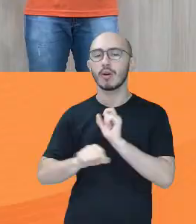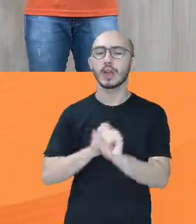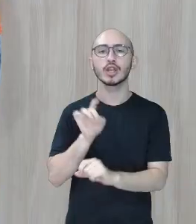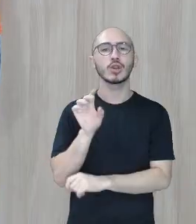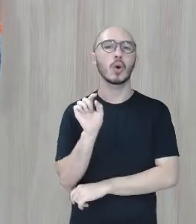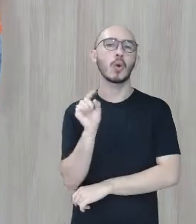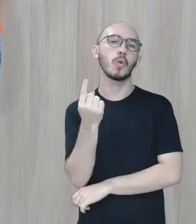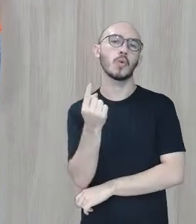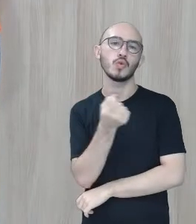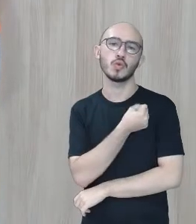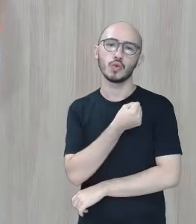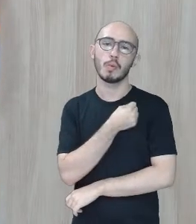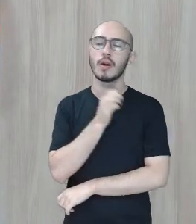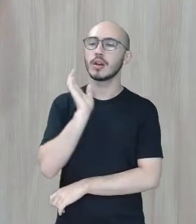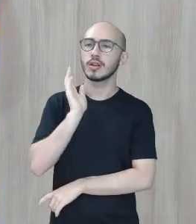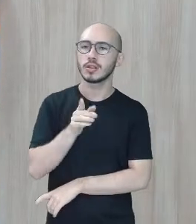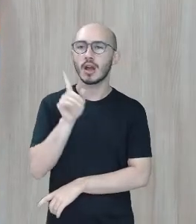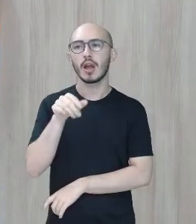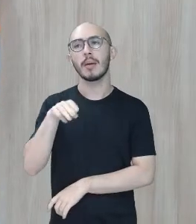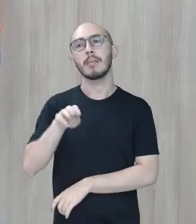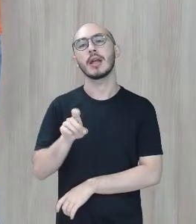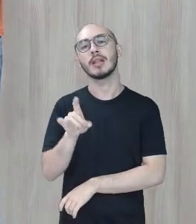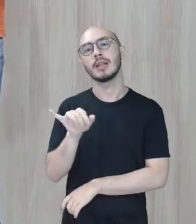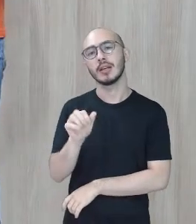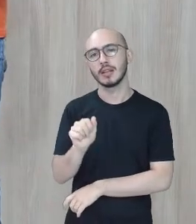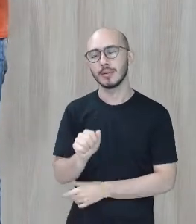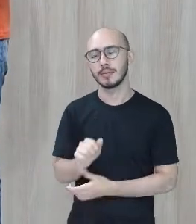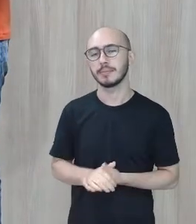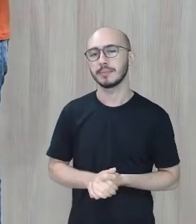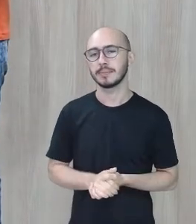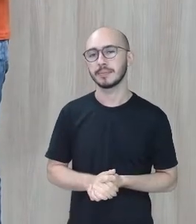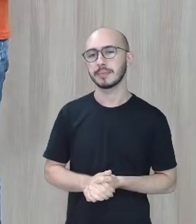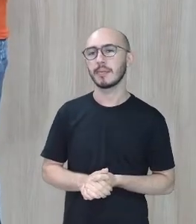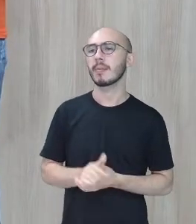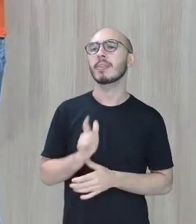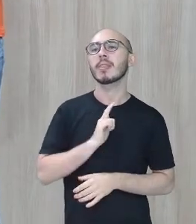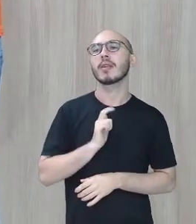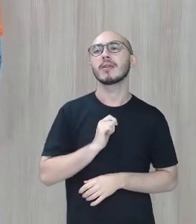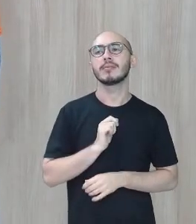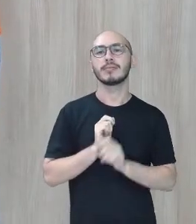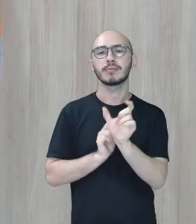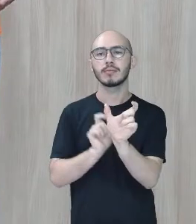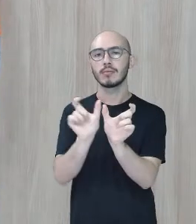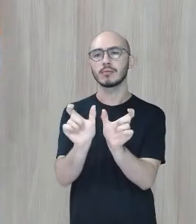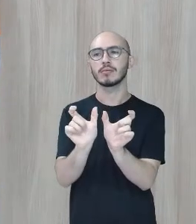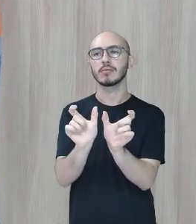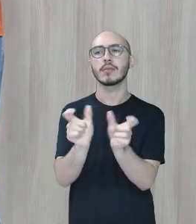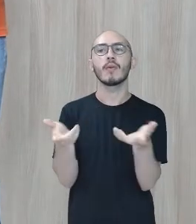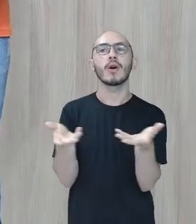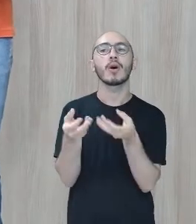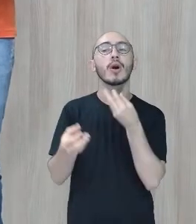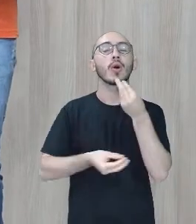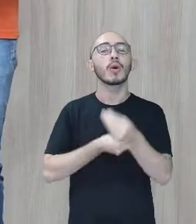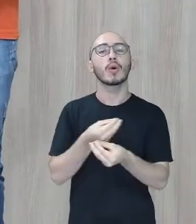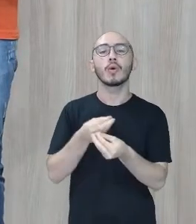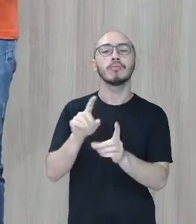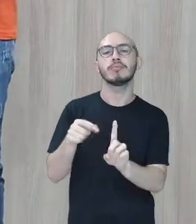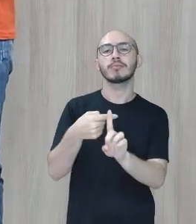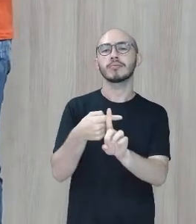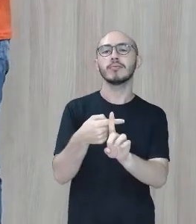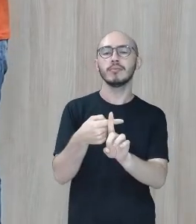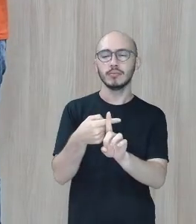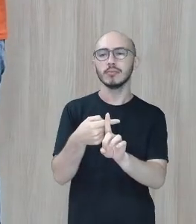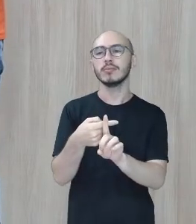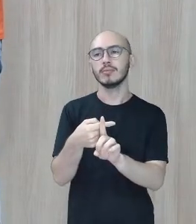número e esse número ele já é a mediana, certo? Então, sobrou 2 números aí, a gente precisa tirar a média desses valores. Então,